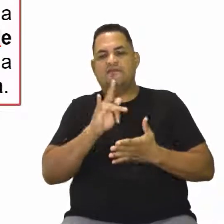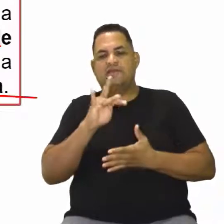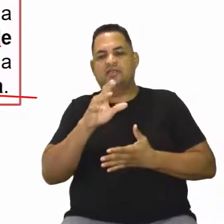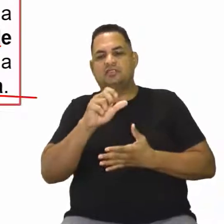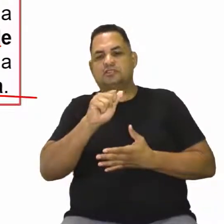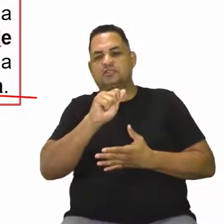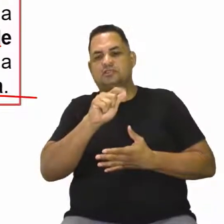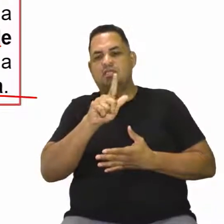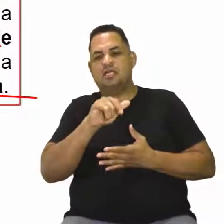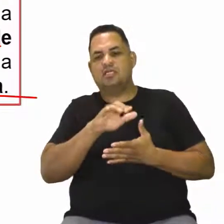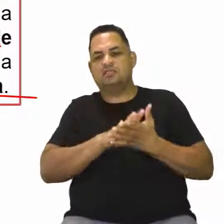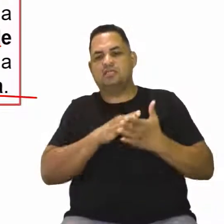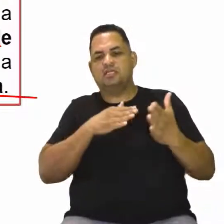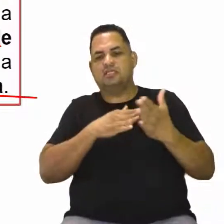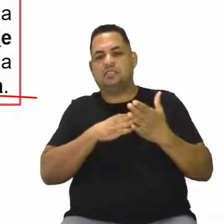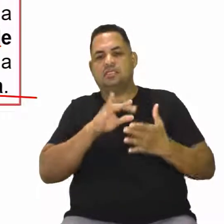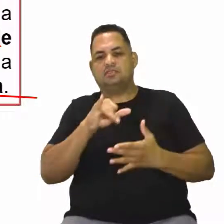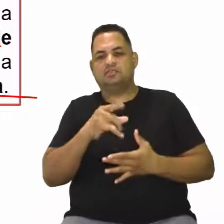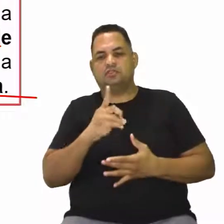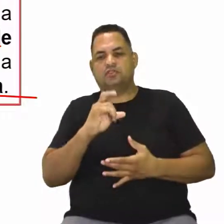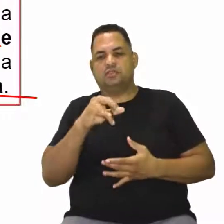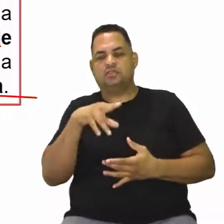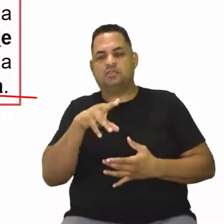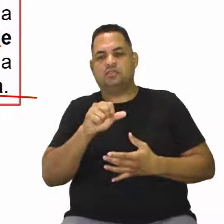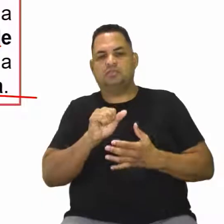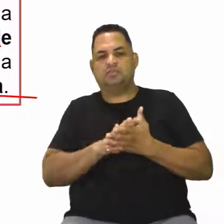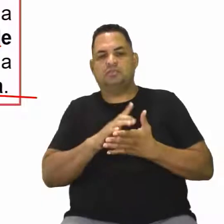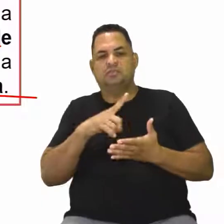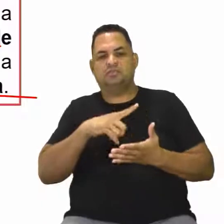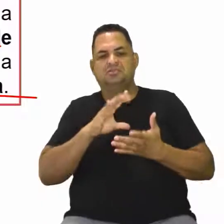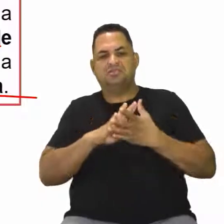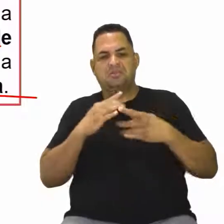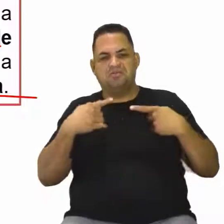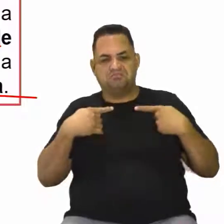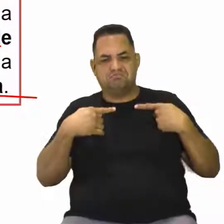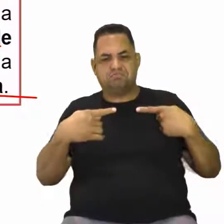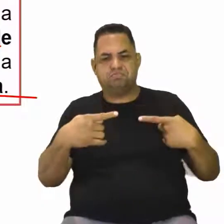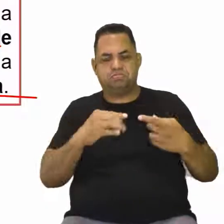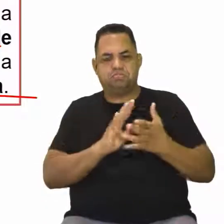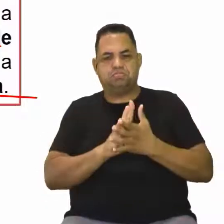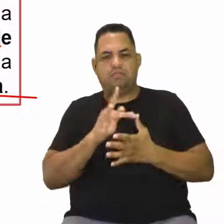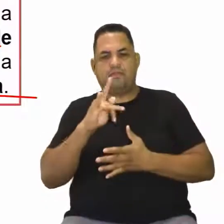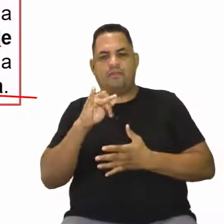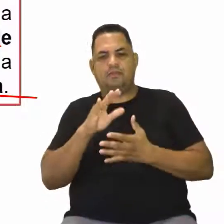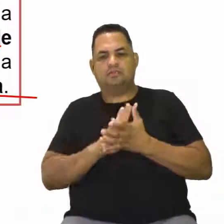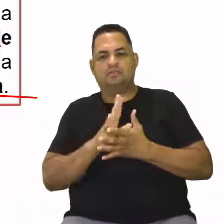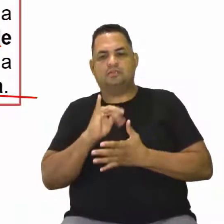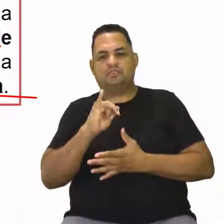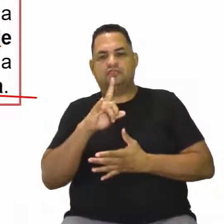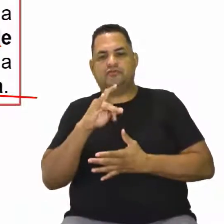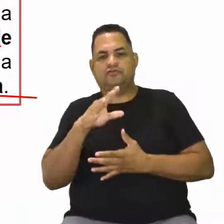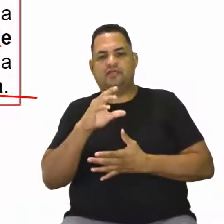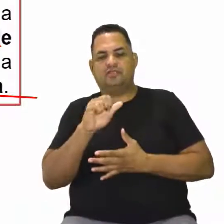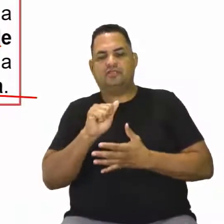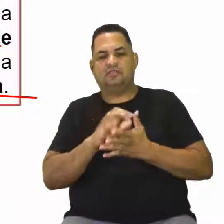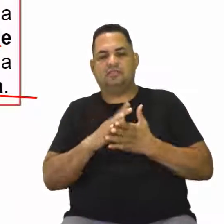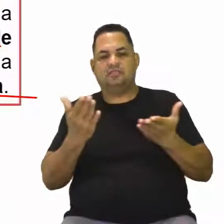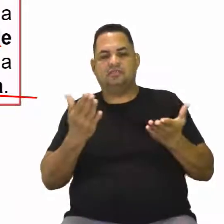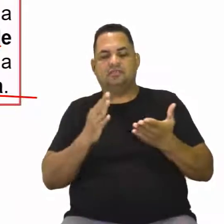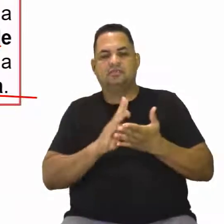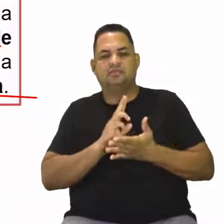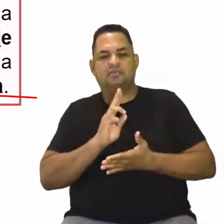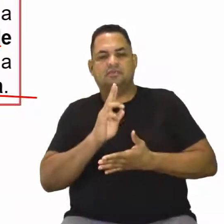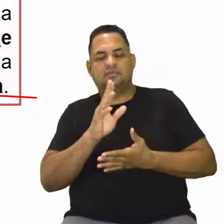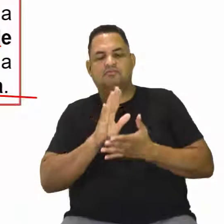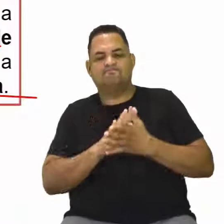Gaza até a Cisjordânia. Houve levantes palestinos, conhecidos como intifadas, que